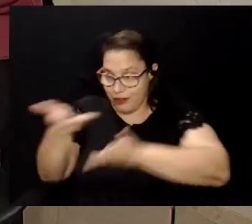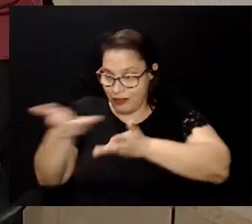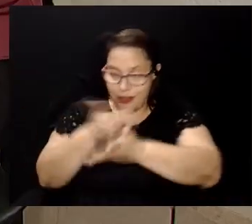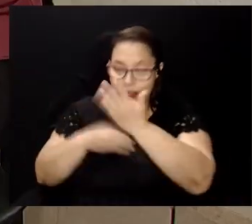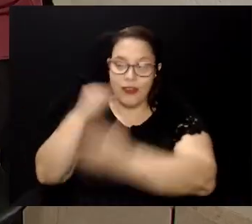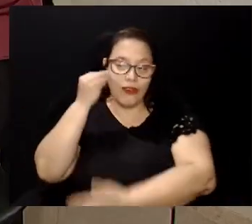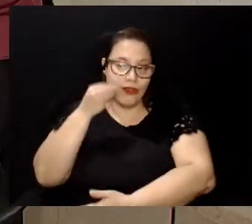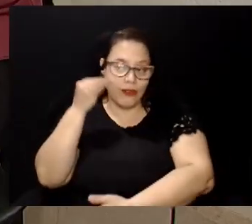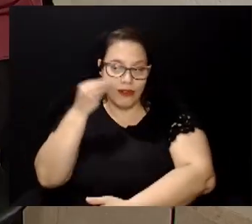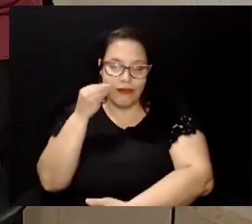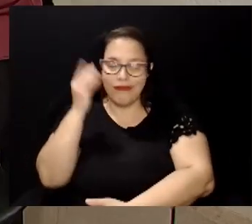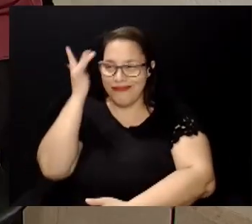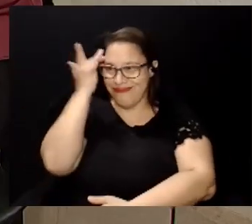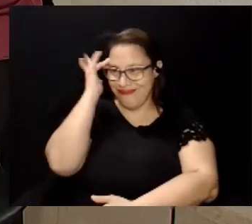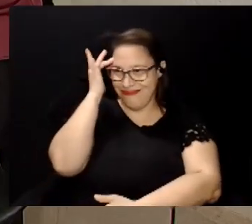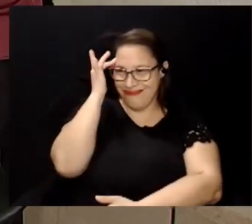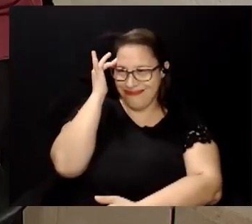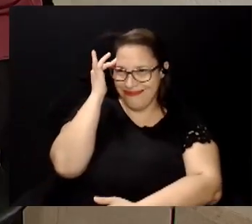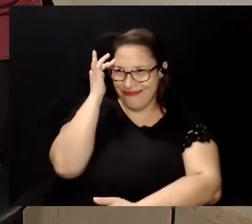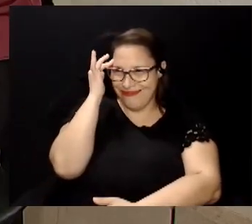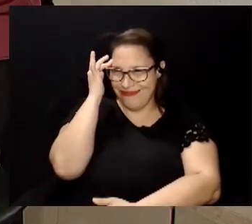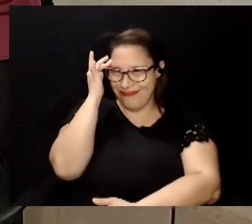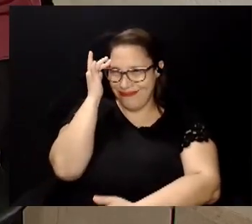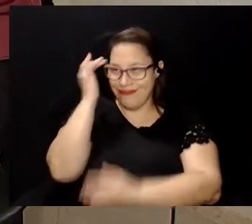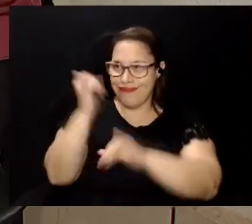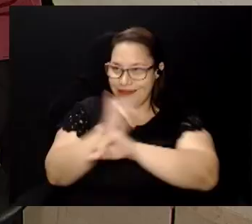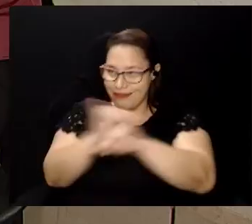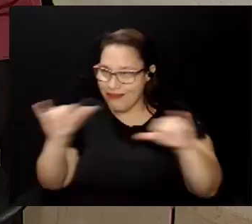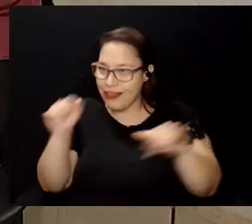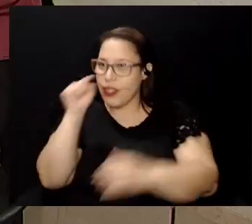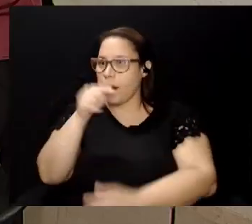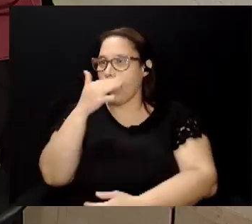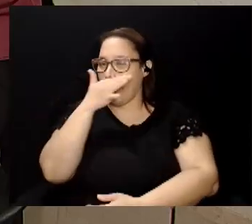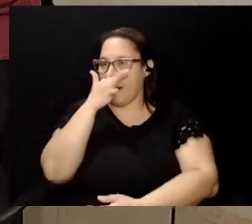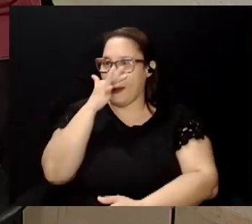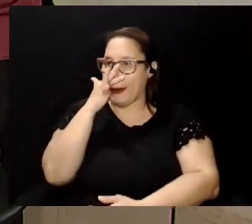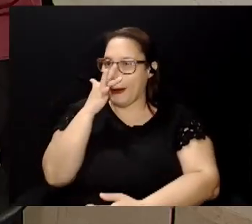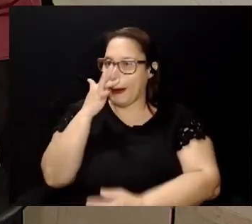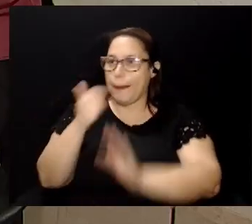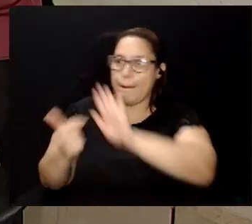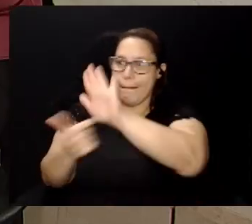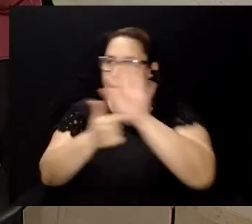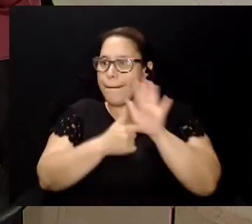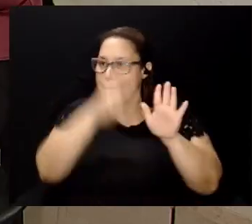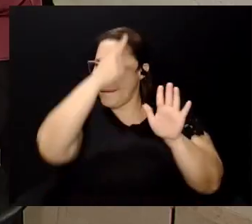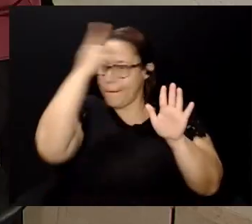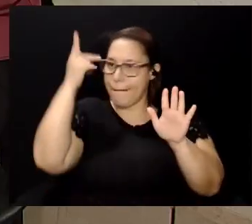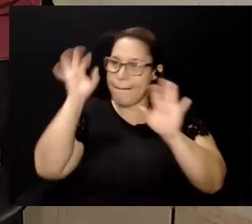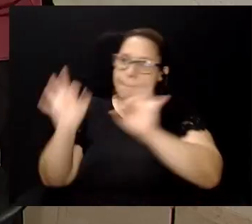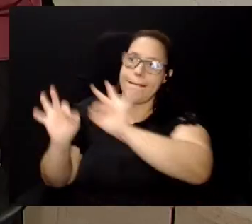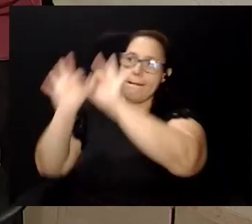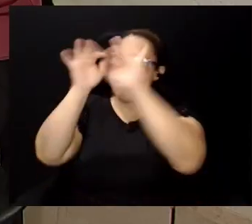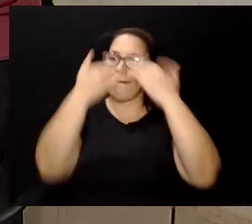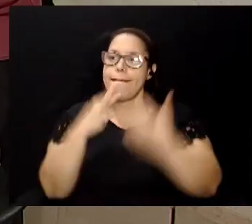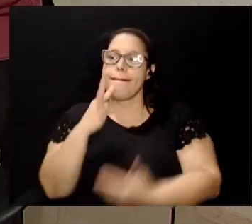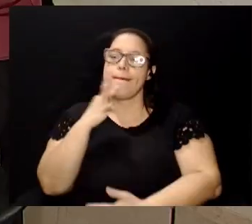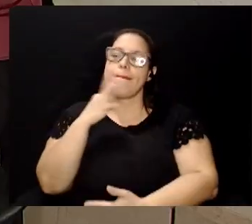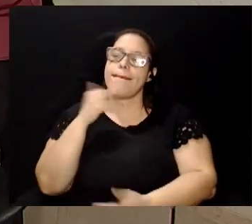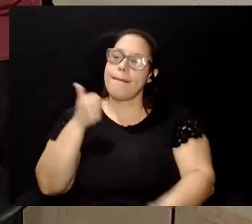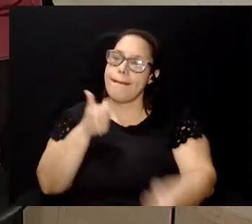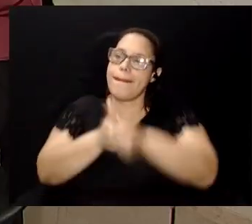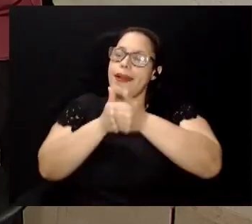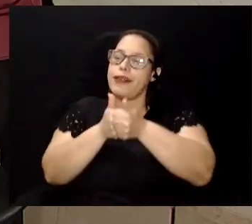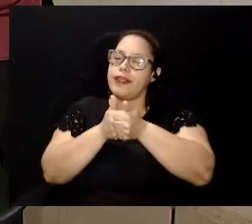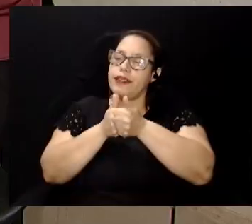uma troca de experiência, né, para todo mundo. Eu acho que qual que é a mensagem para você, que você deixa para tantas pessoas que